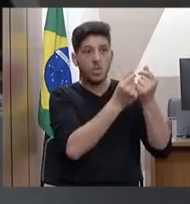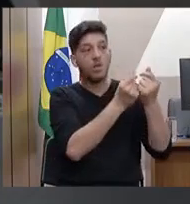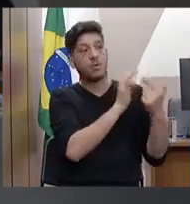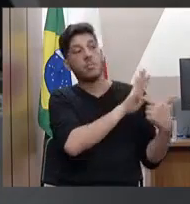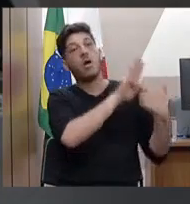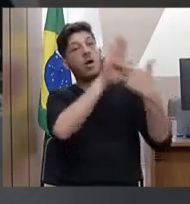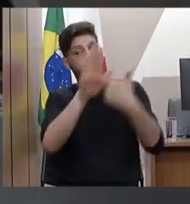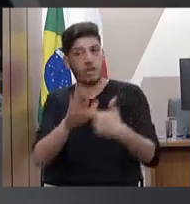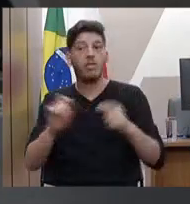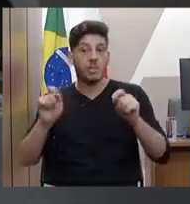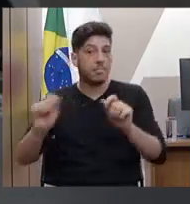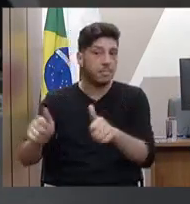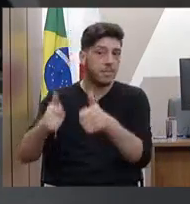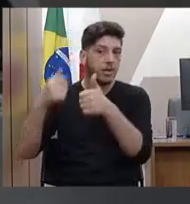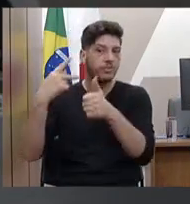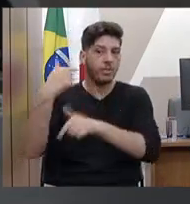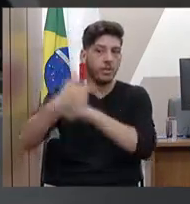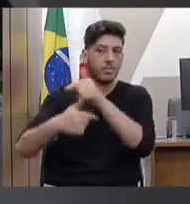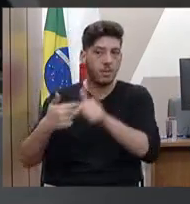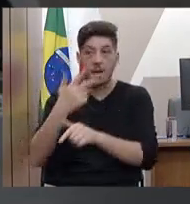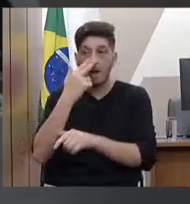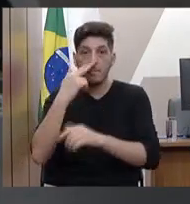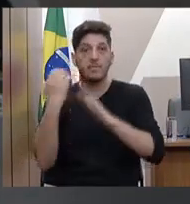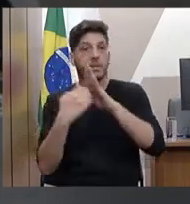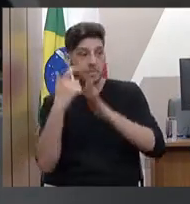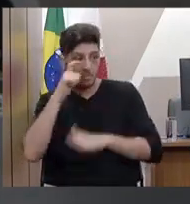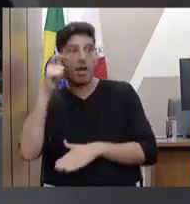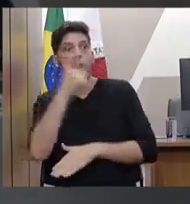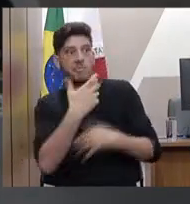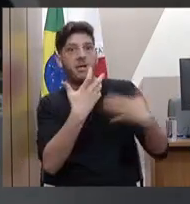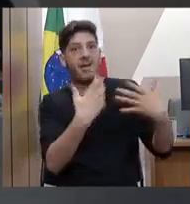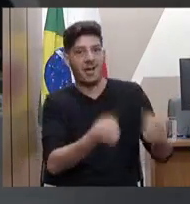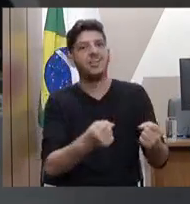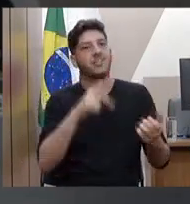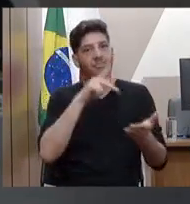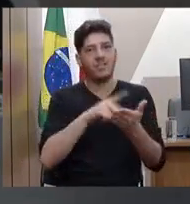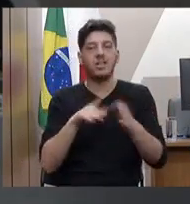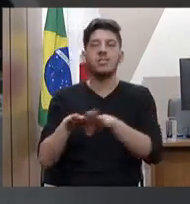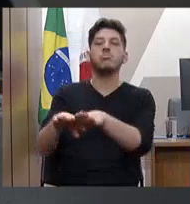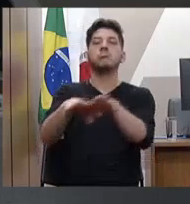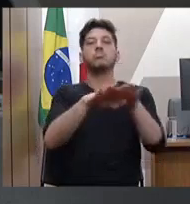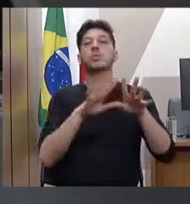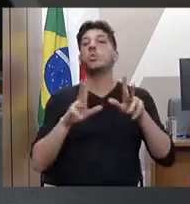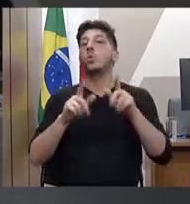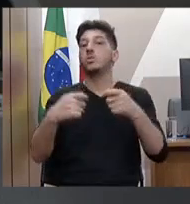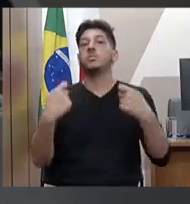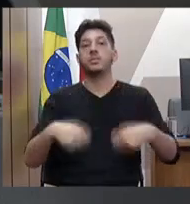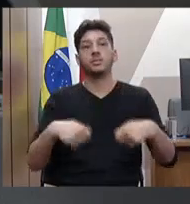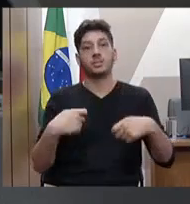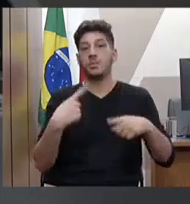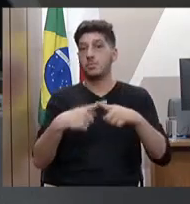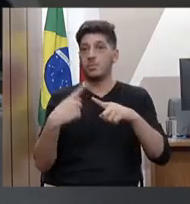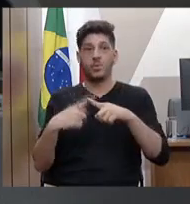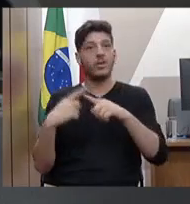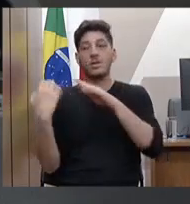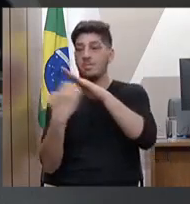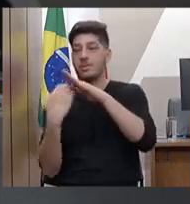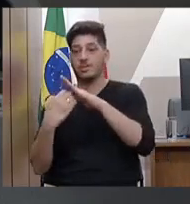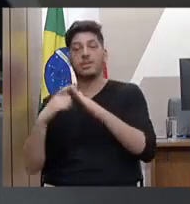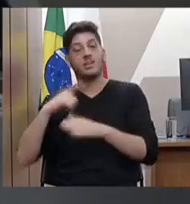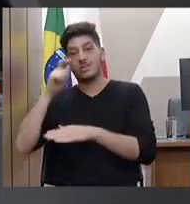construir de fato uma uma política que seja implementada por todos construída por todos porque eles são também diretamente interessados